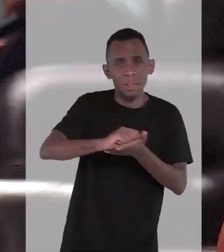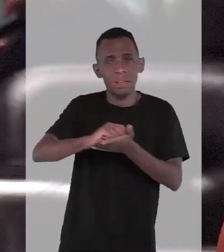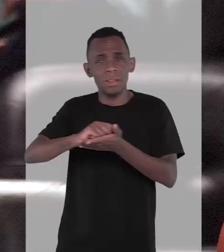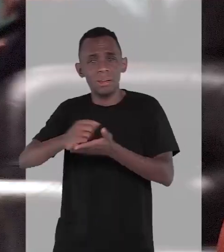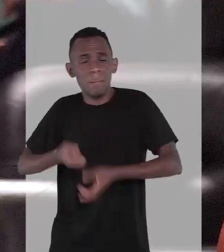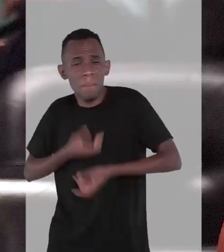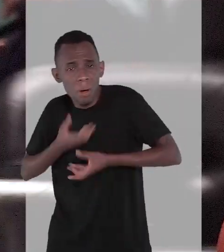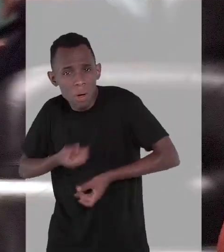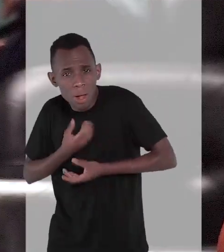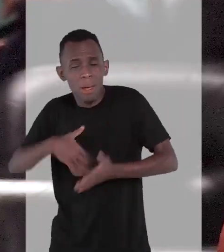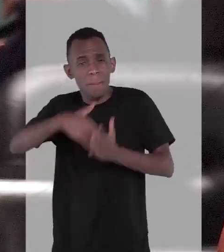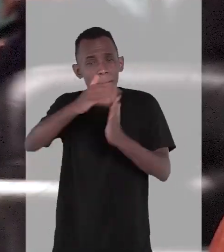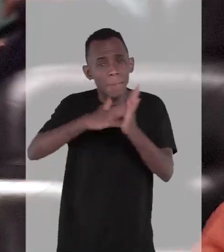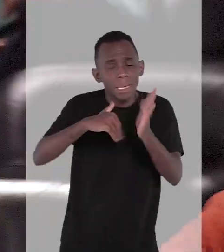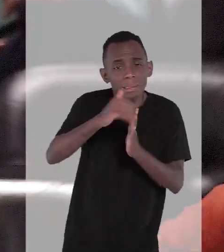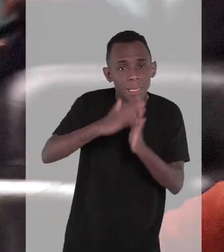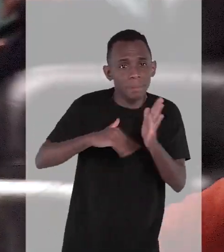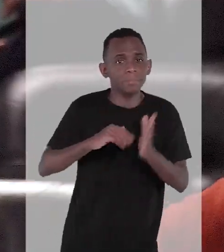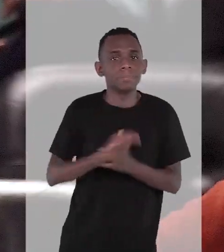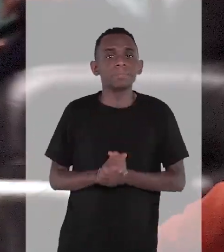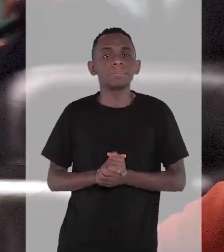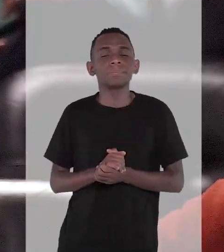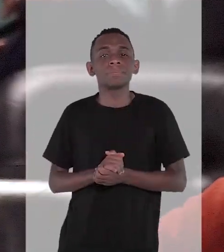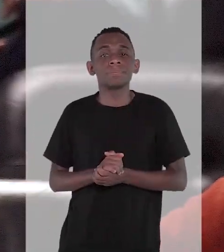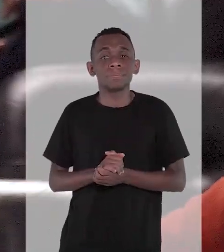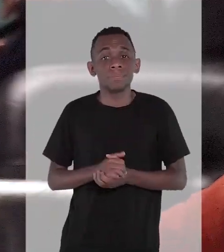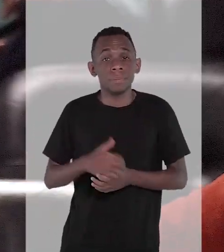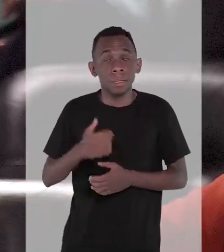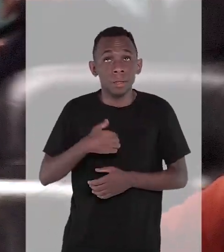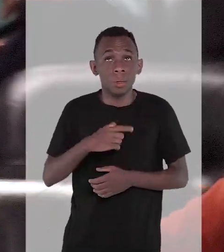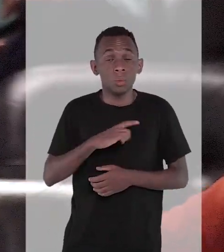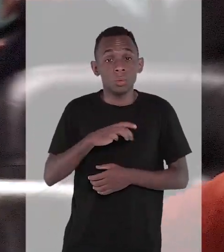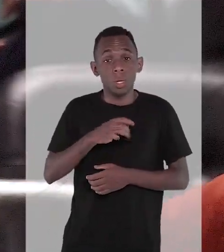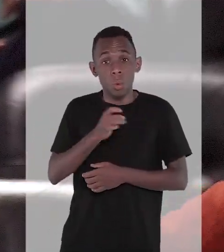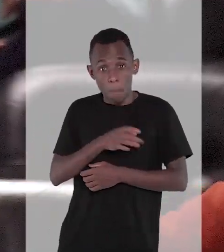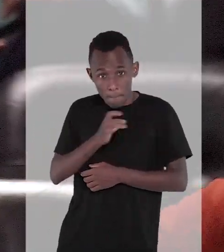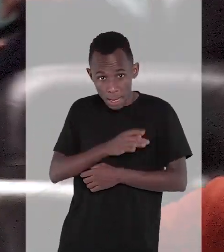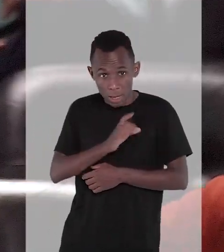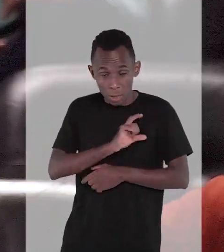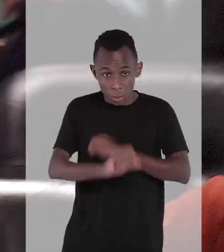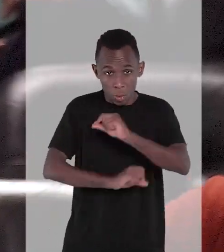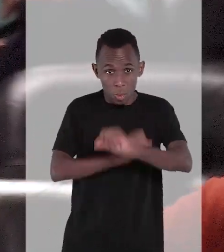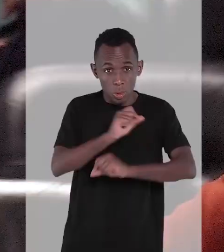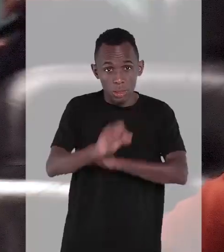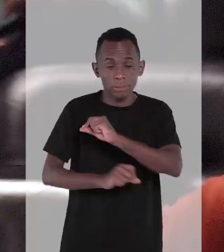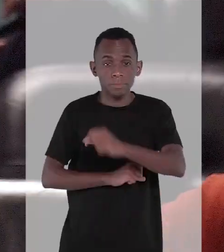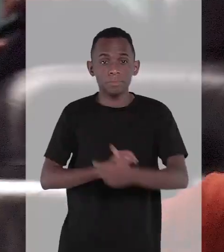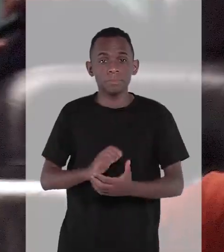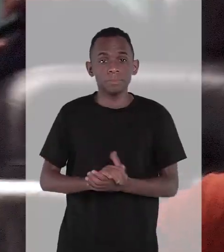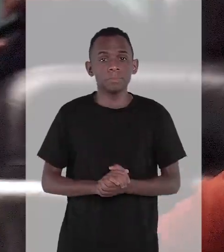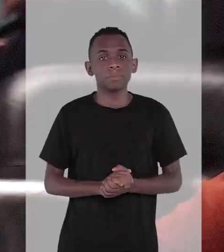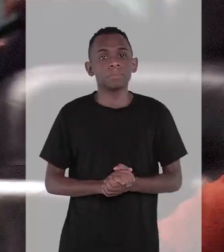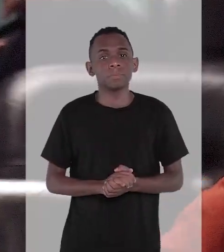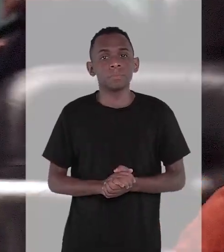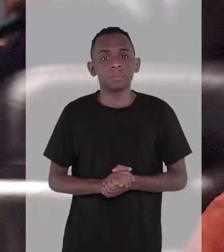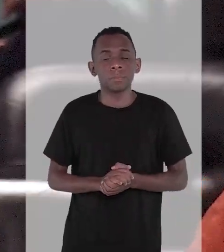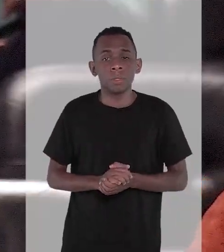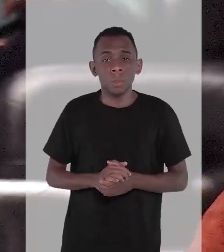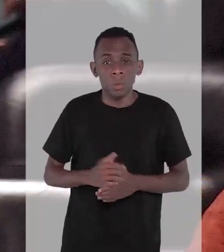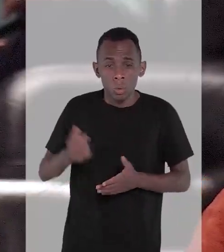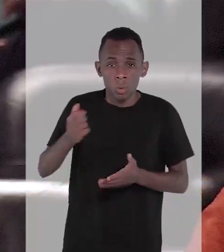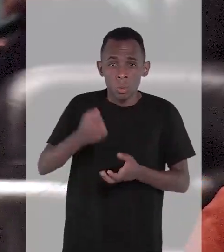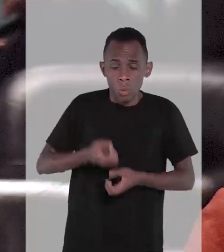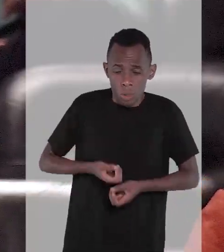poeta, enfim. Eu tenho um temor assim de, por exemplo, de